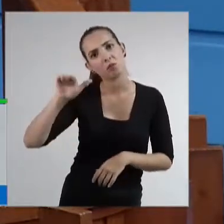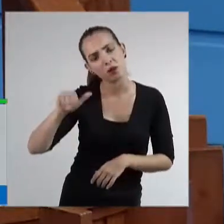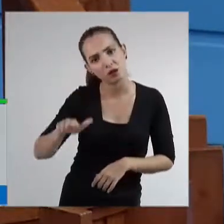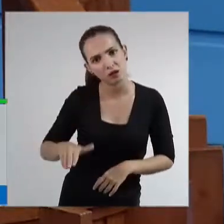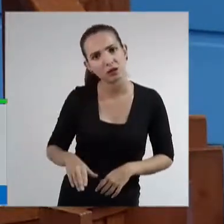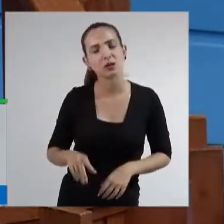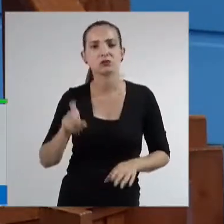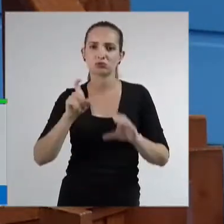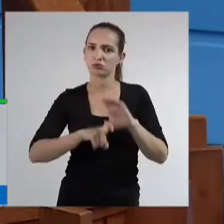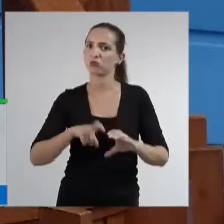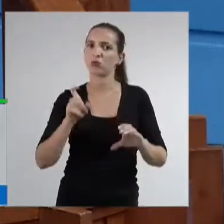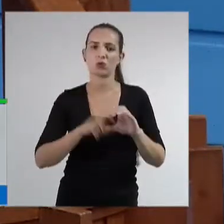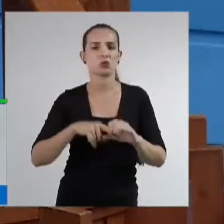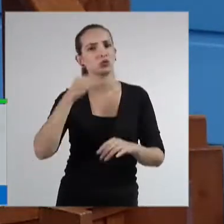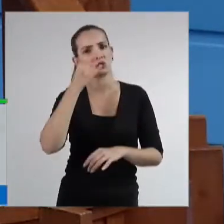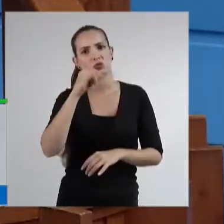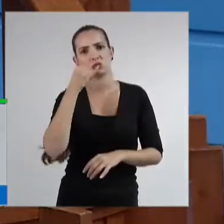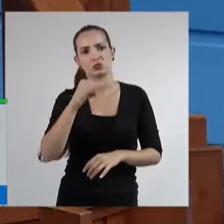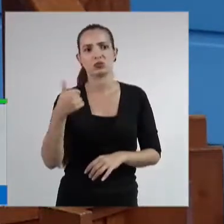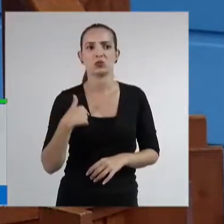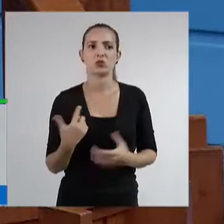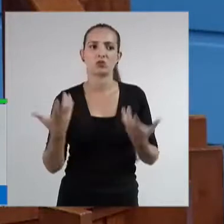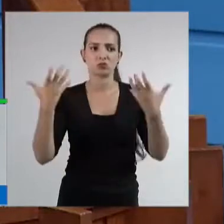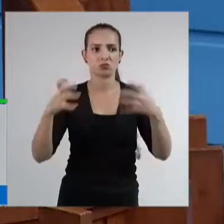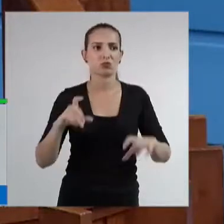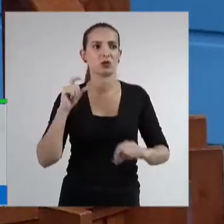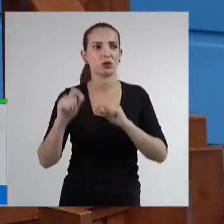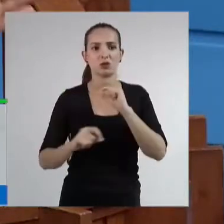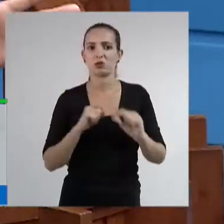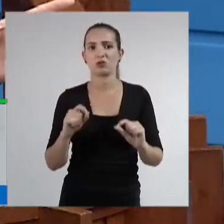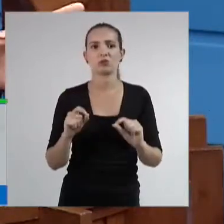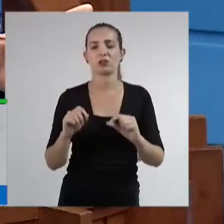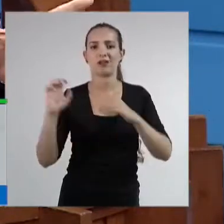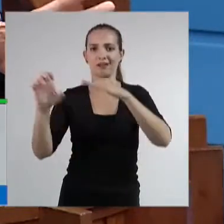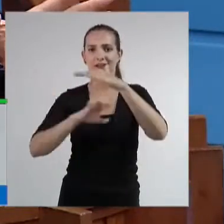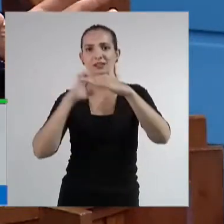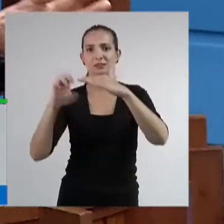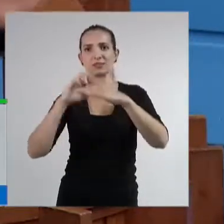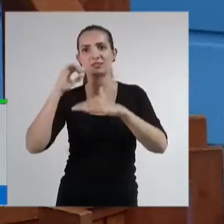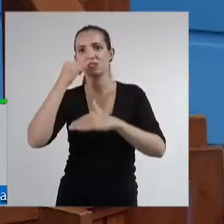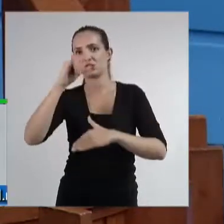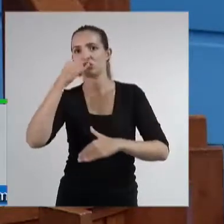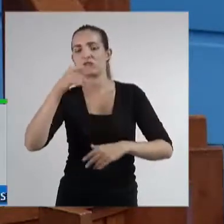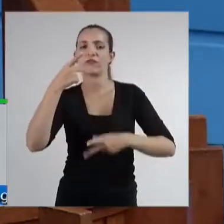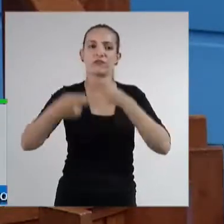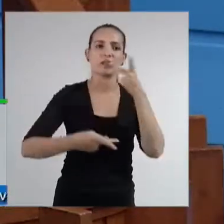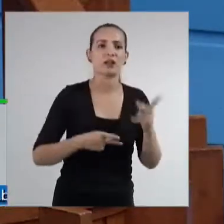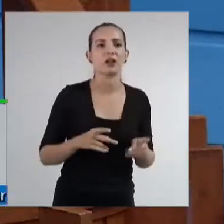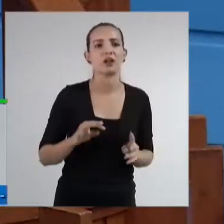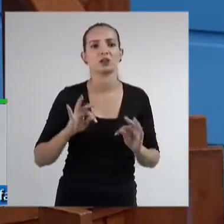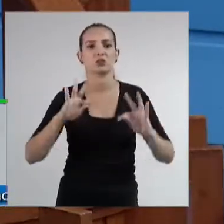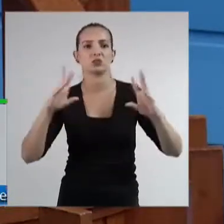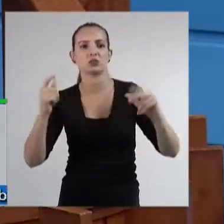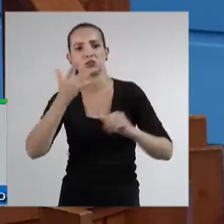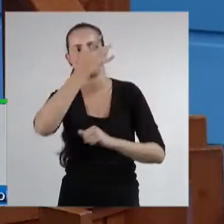quero ouvir aquilo que já escutei da Energisa, me dizendo: porque